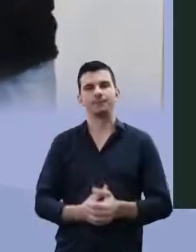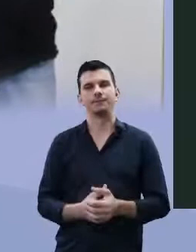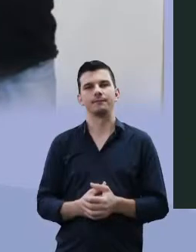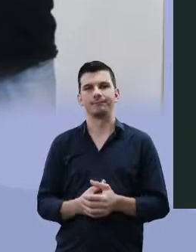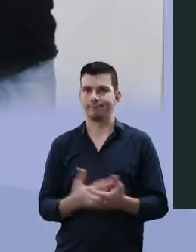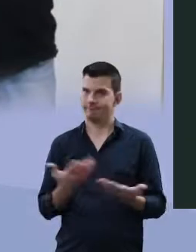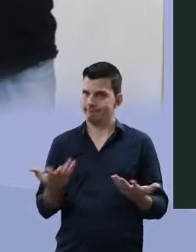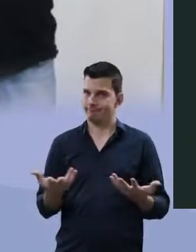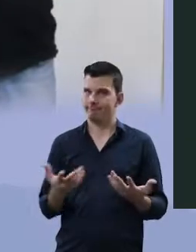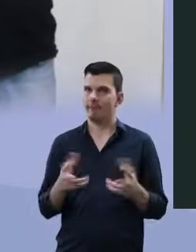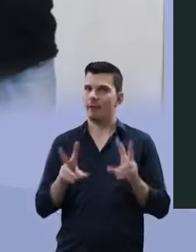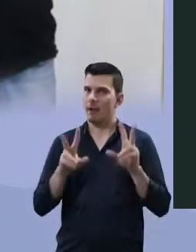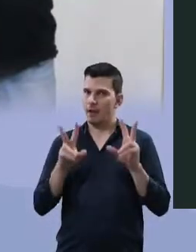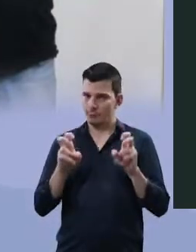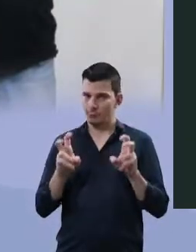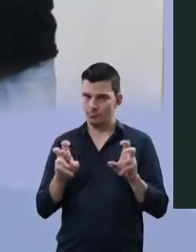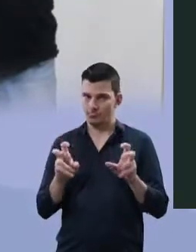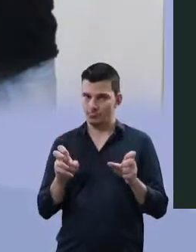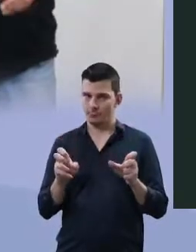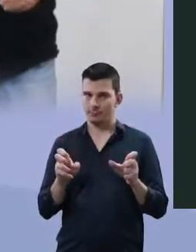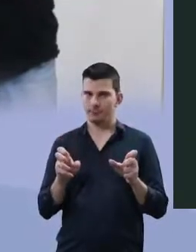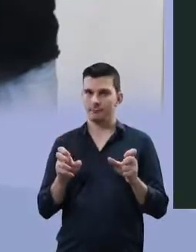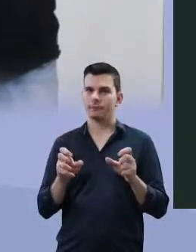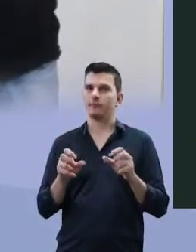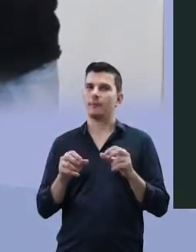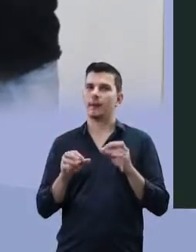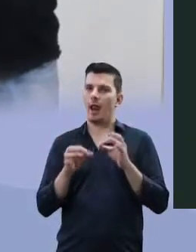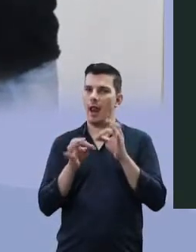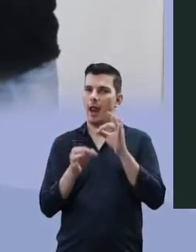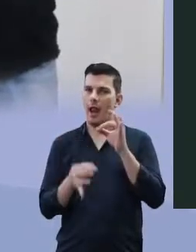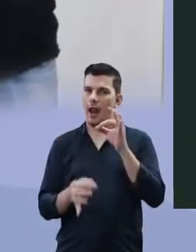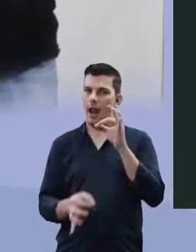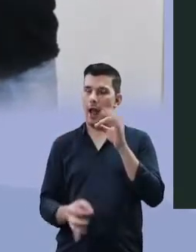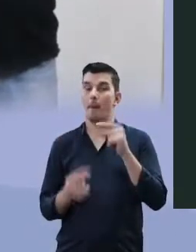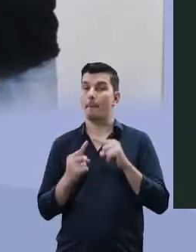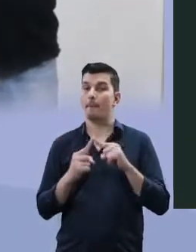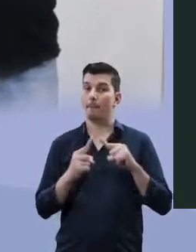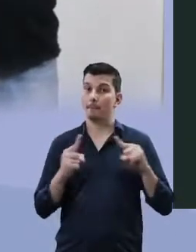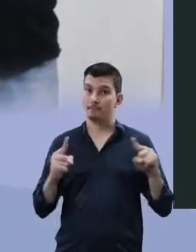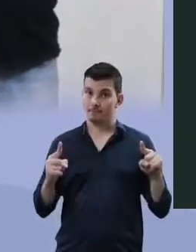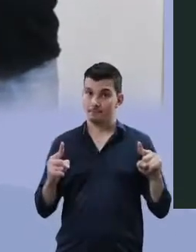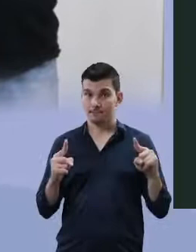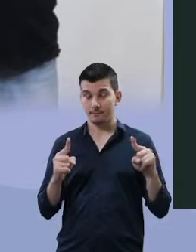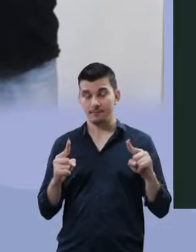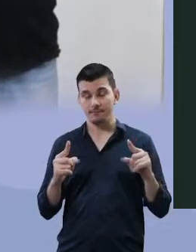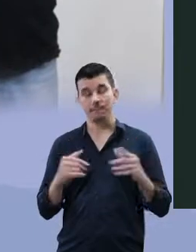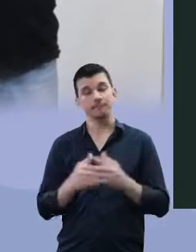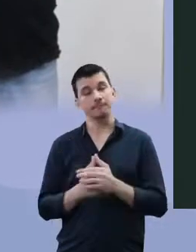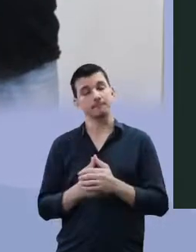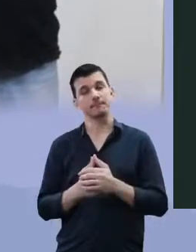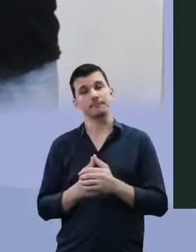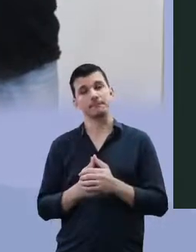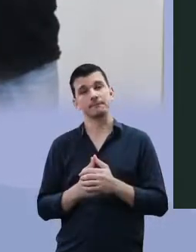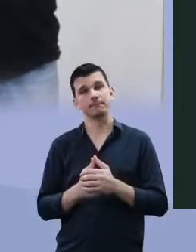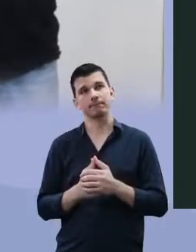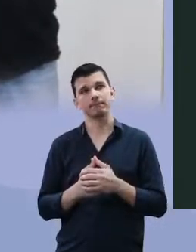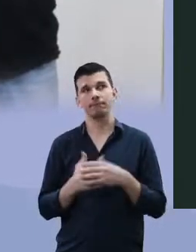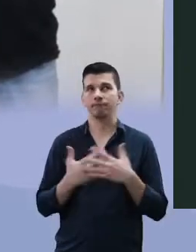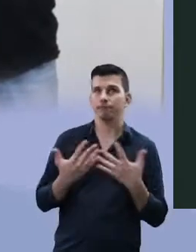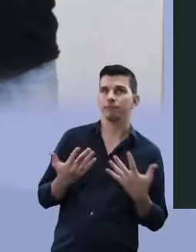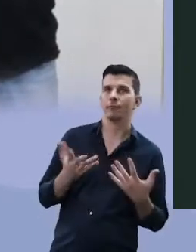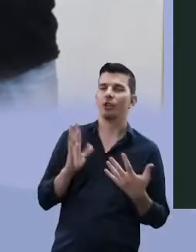violência. Ou seja, como vocês podem ver, é um assunto um pouco mais extenso, mas,